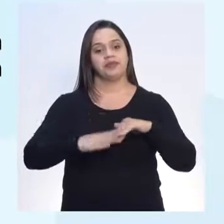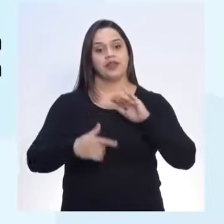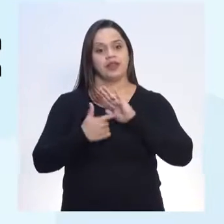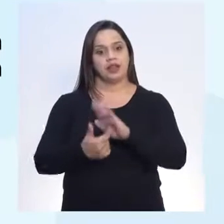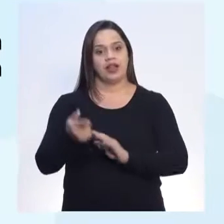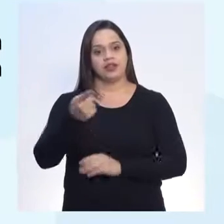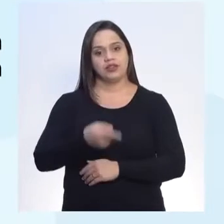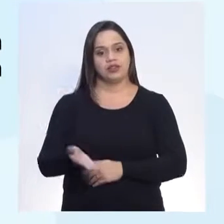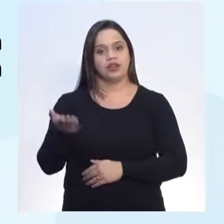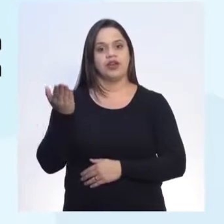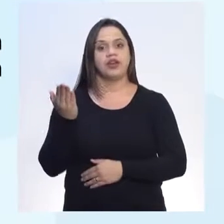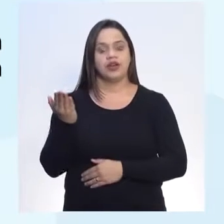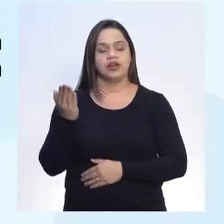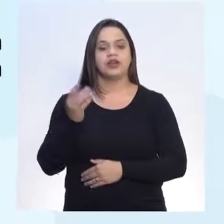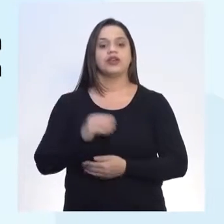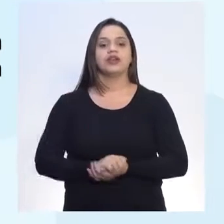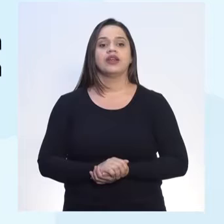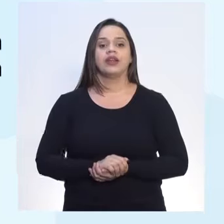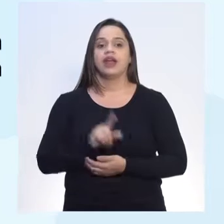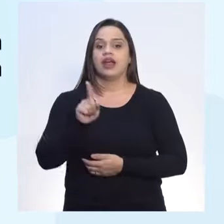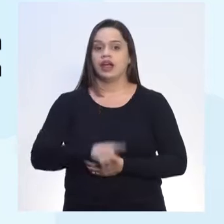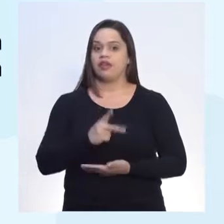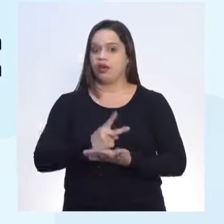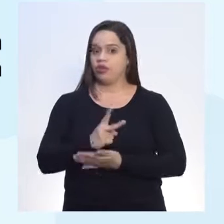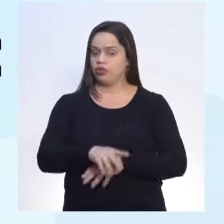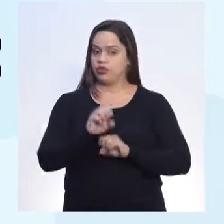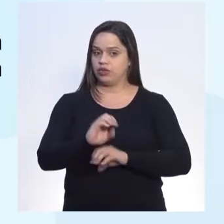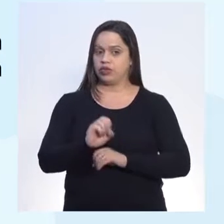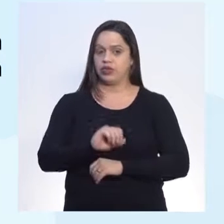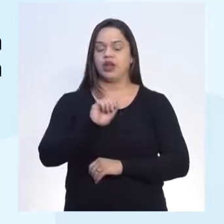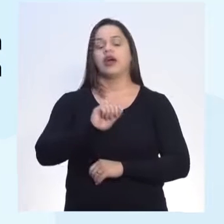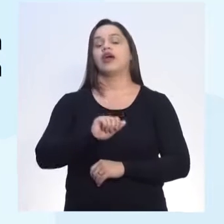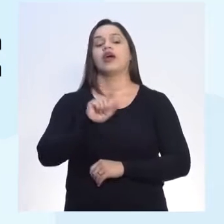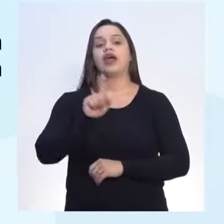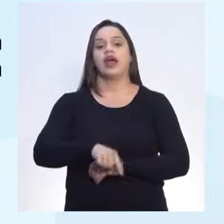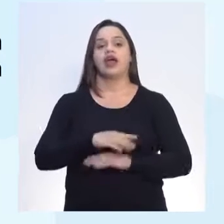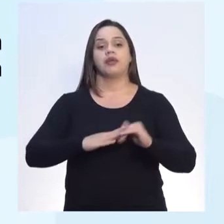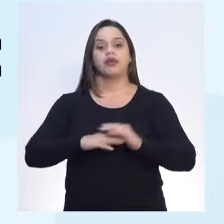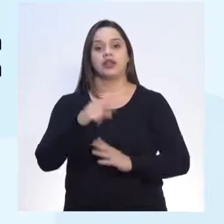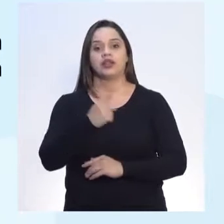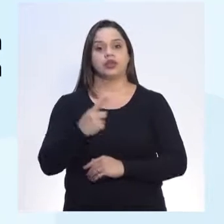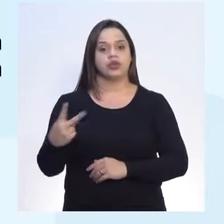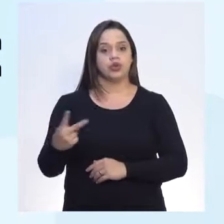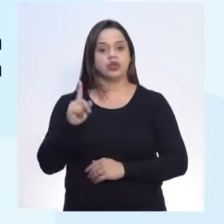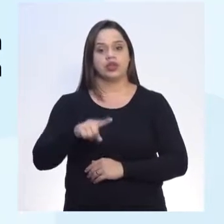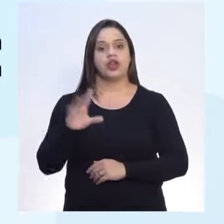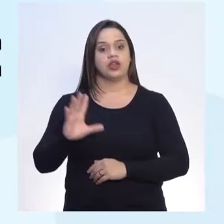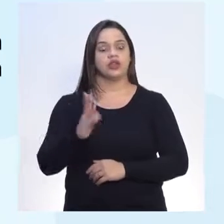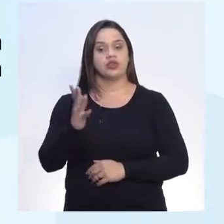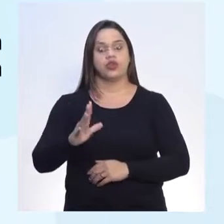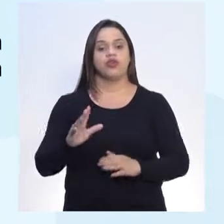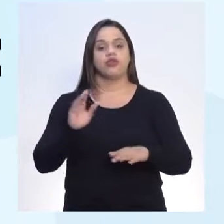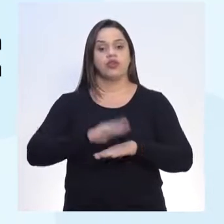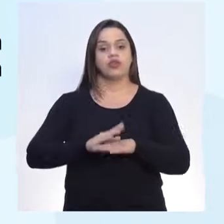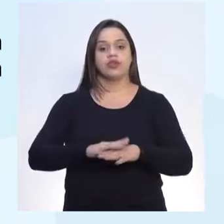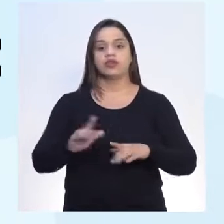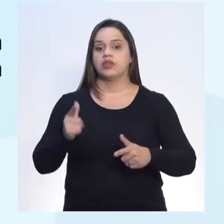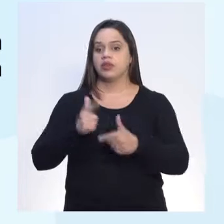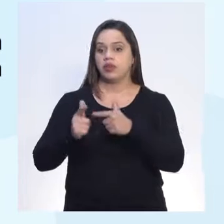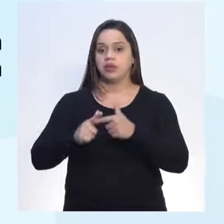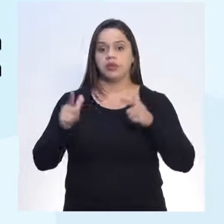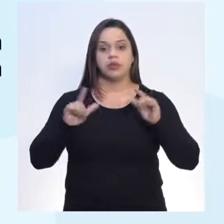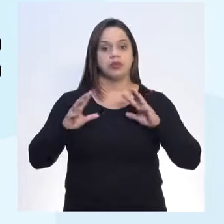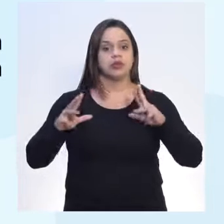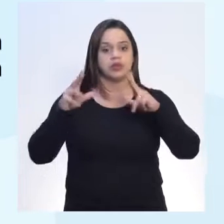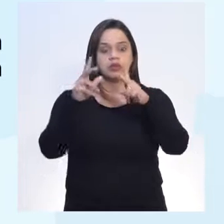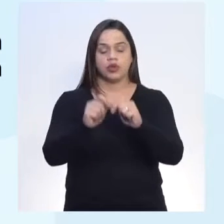que nós vamos continuar trabalhando é a habilidade 12, né? Que é resolver e elaborar situações, problemas que envolvam as operações